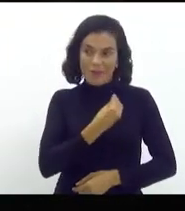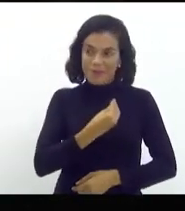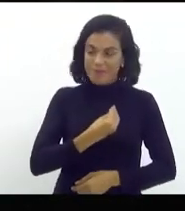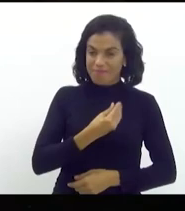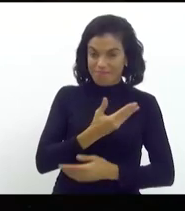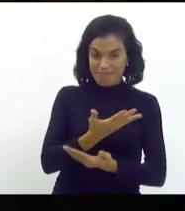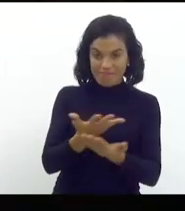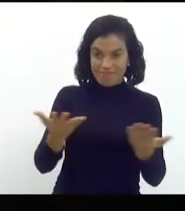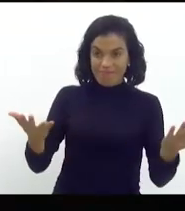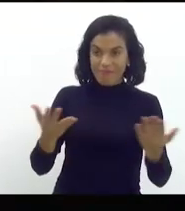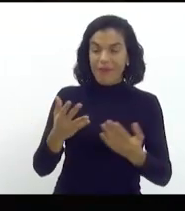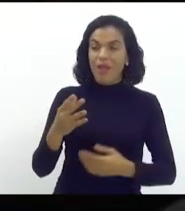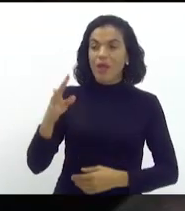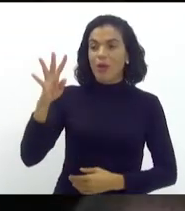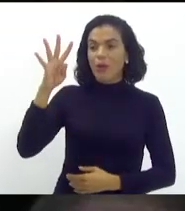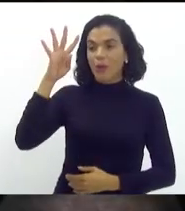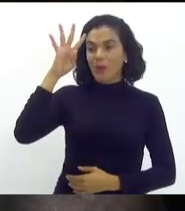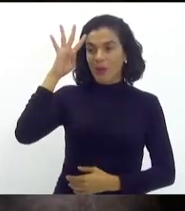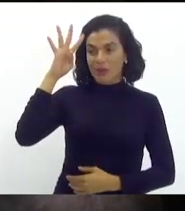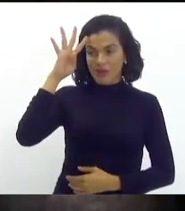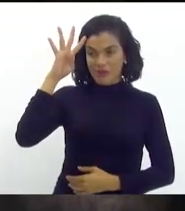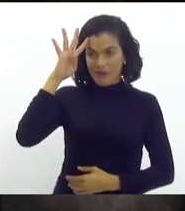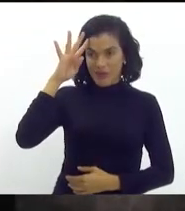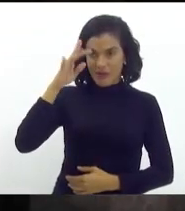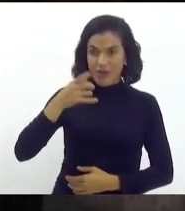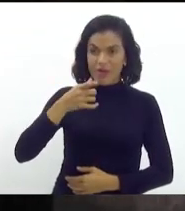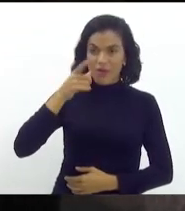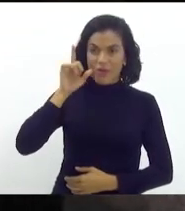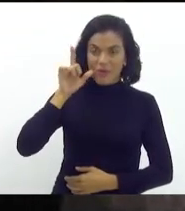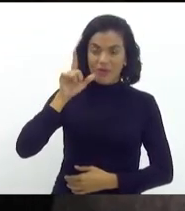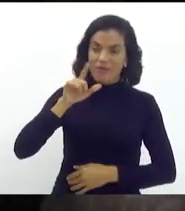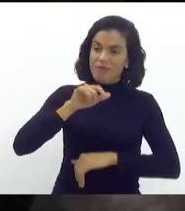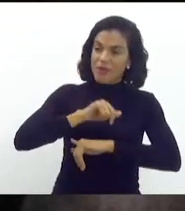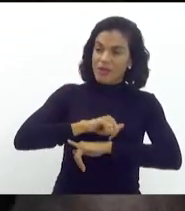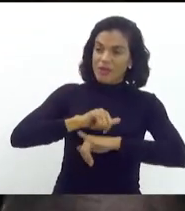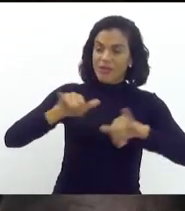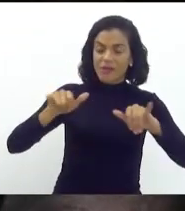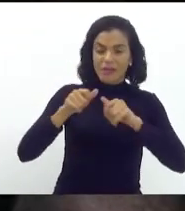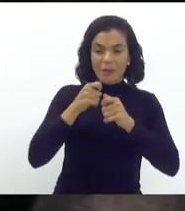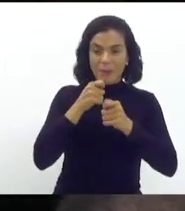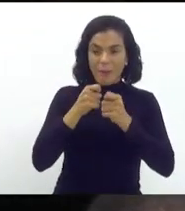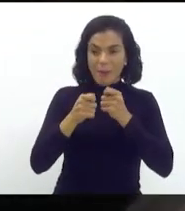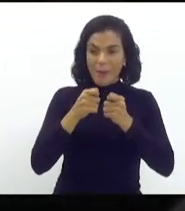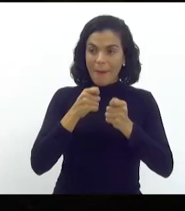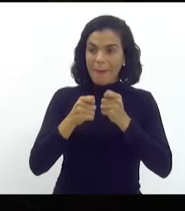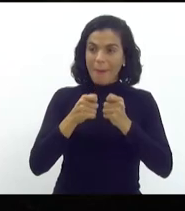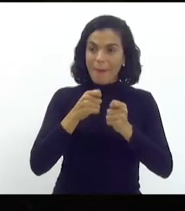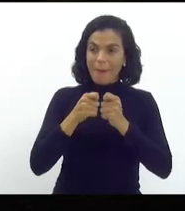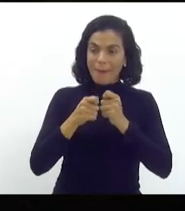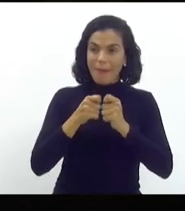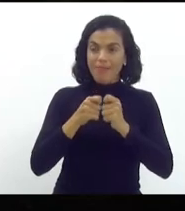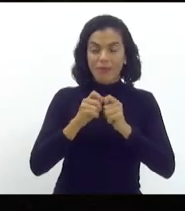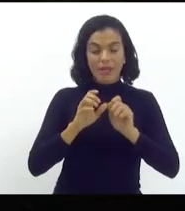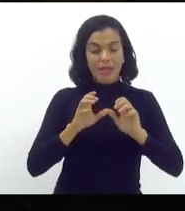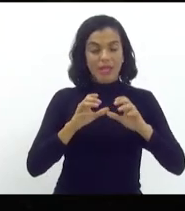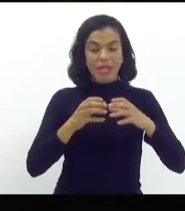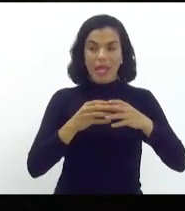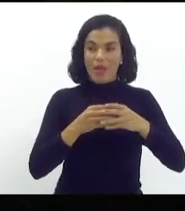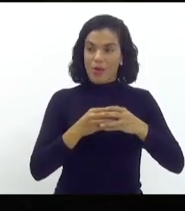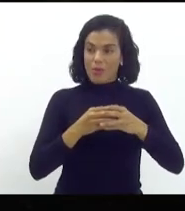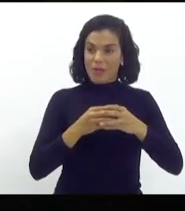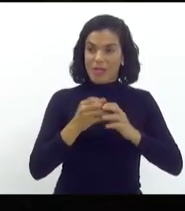na quarta-feira foi divulgado pela imprensa que a companhia